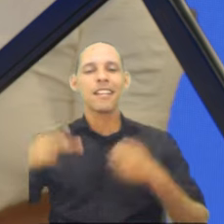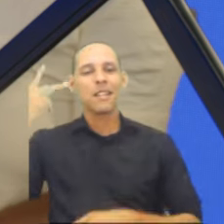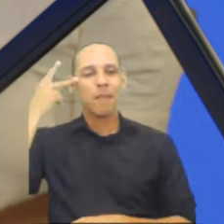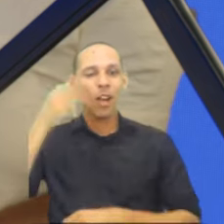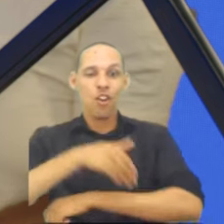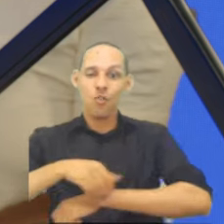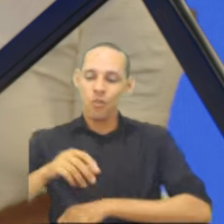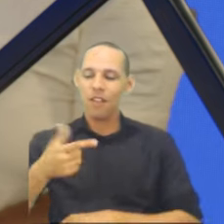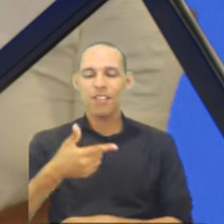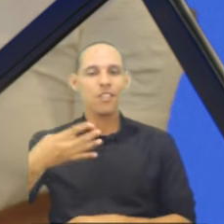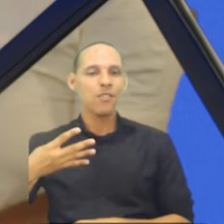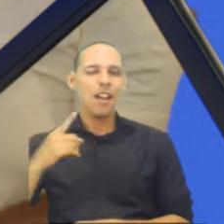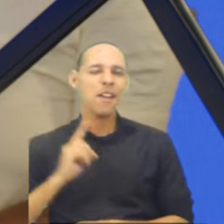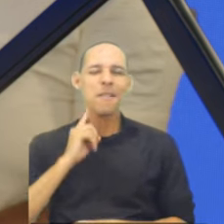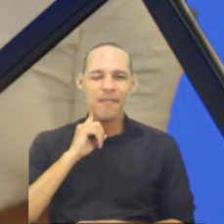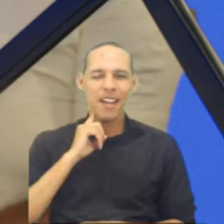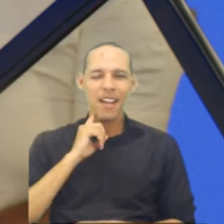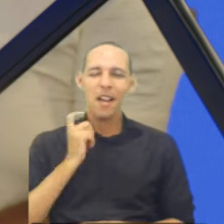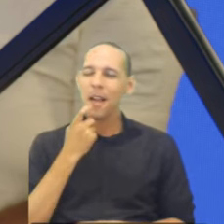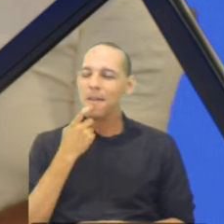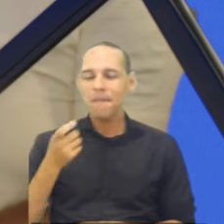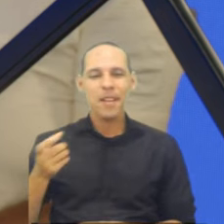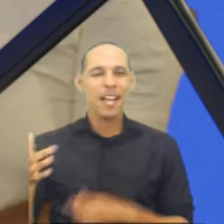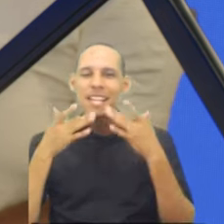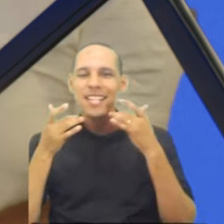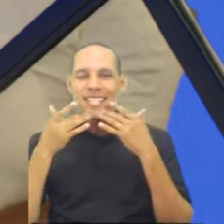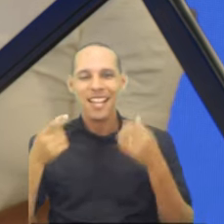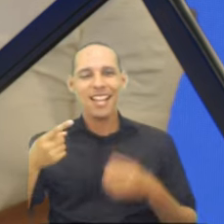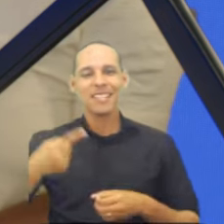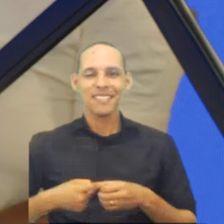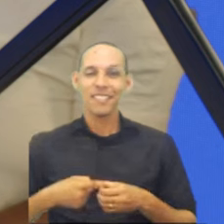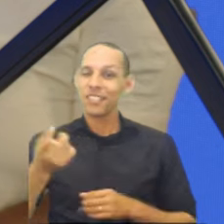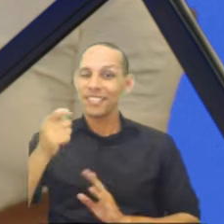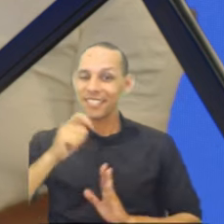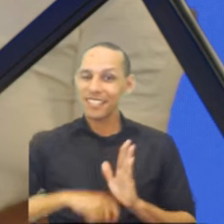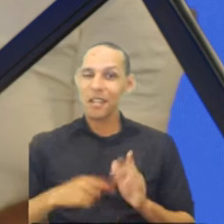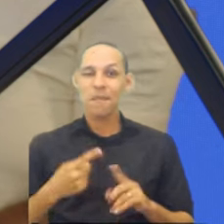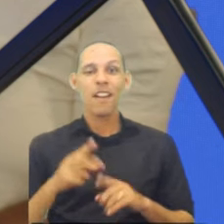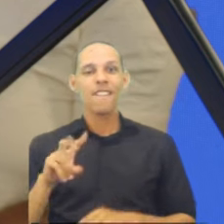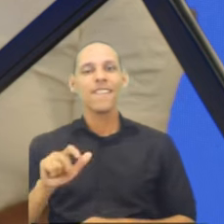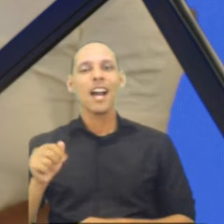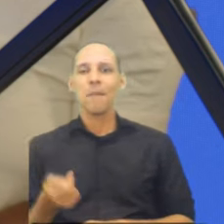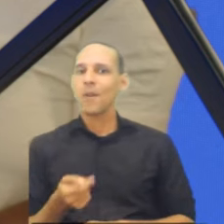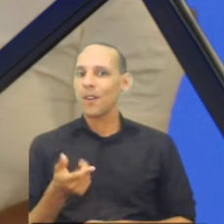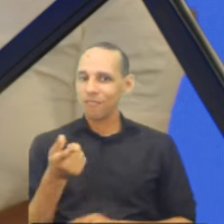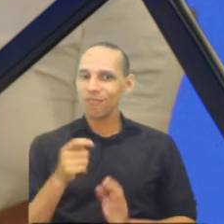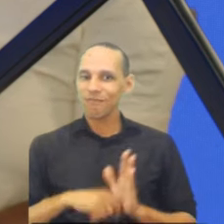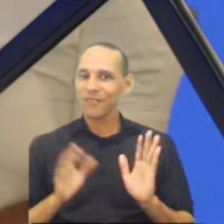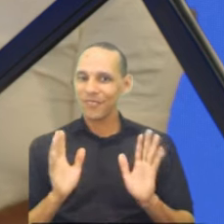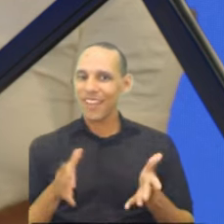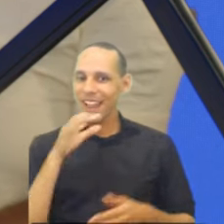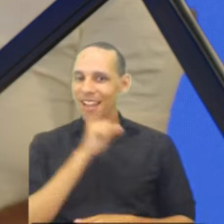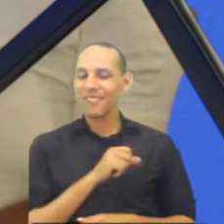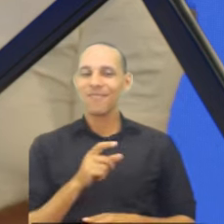24 de Maio número 32 lá do ladinho do Teatro Municipal Garanta a sua inscrição porque são poucas vagas